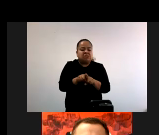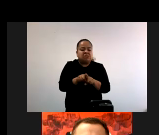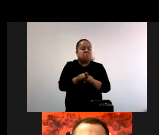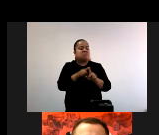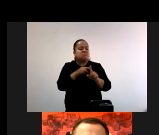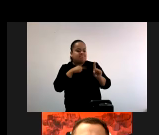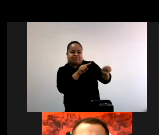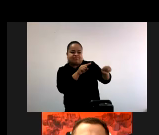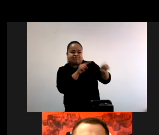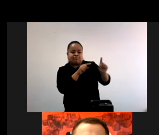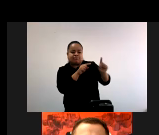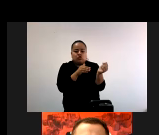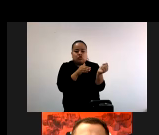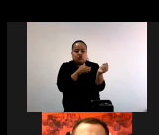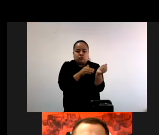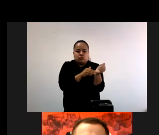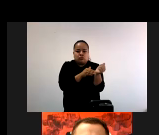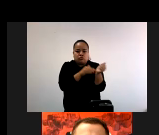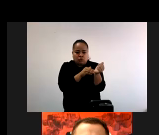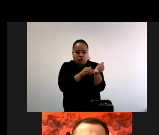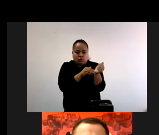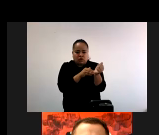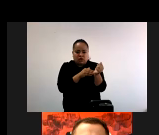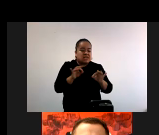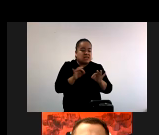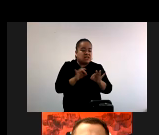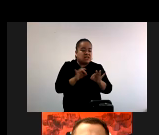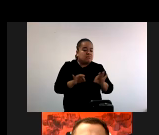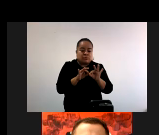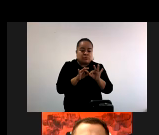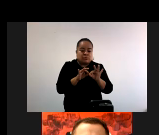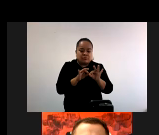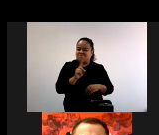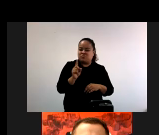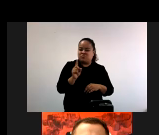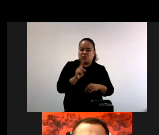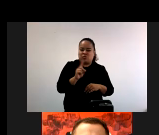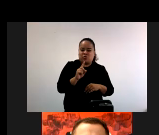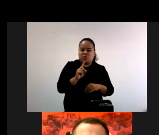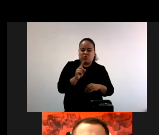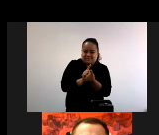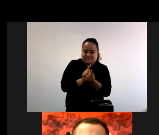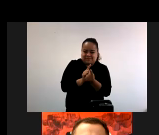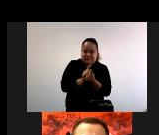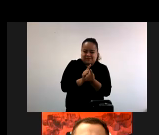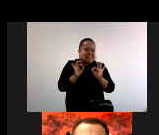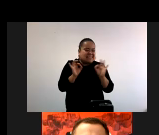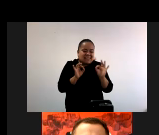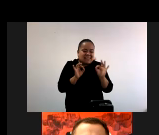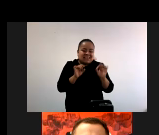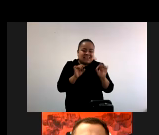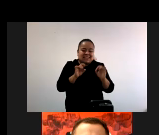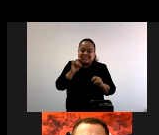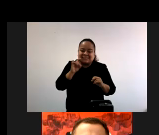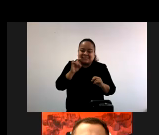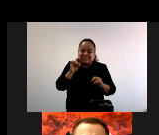da saúde. E se faz ênfase de evitar aproximação às pessoas e contatos